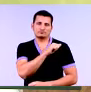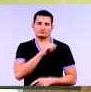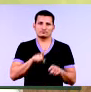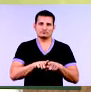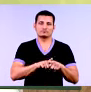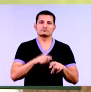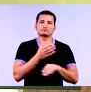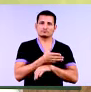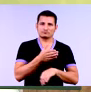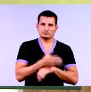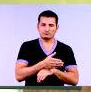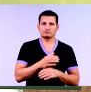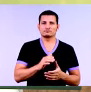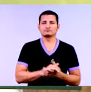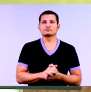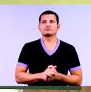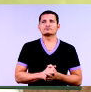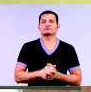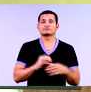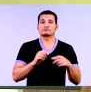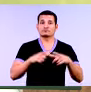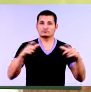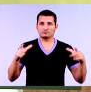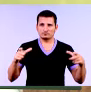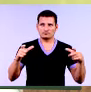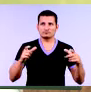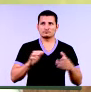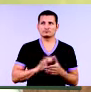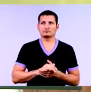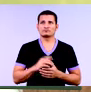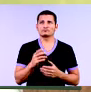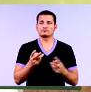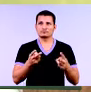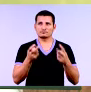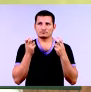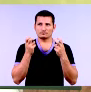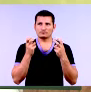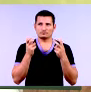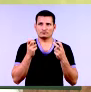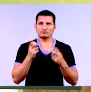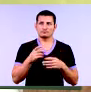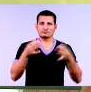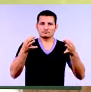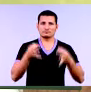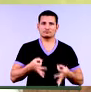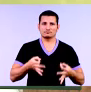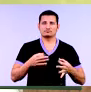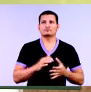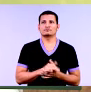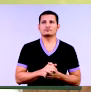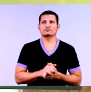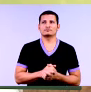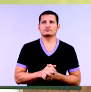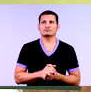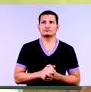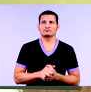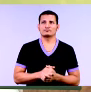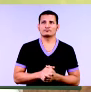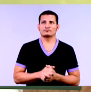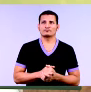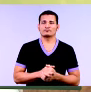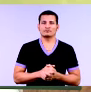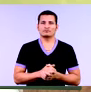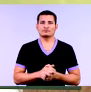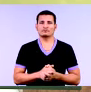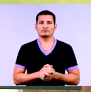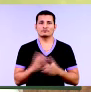professor, nessa questão, né? A maioria, pelo que a gente percebeu aqui, acertou, tá? E aí a gente passa para a